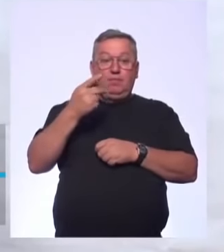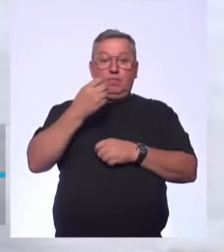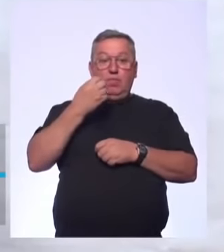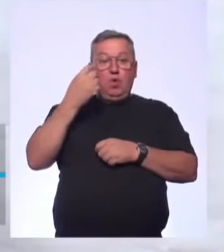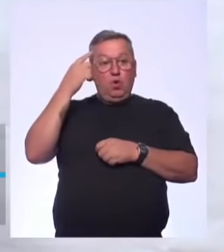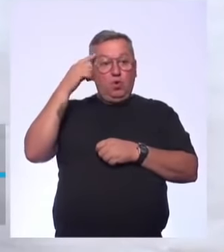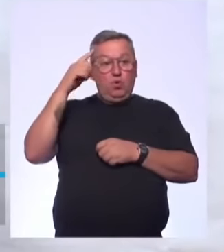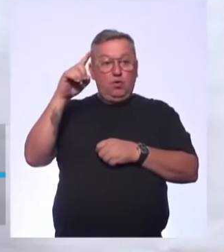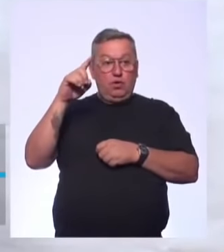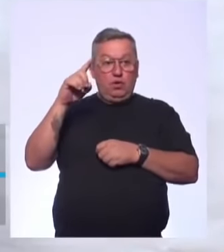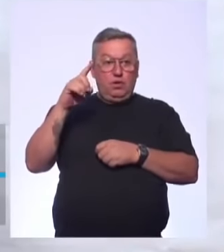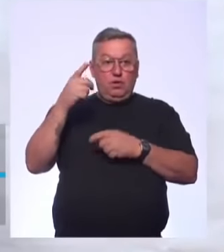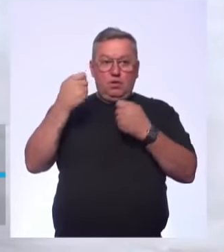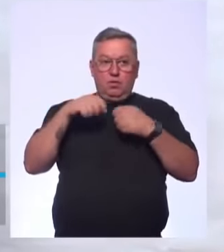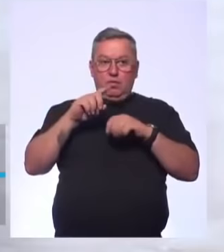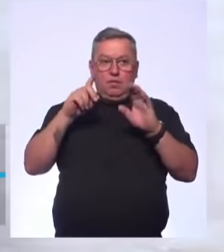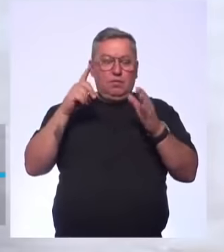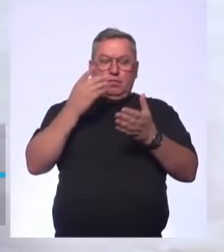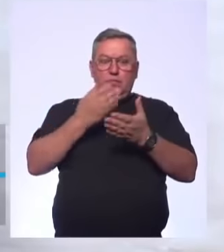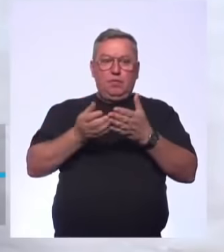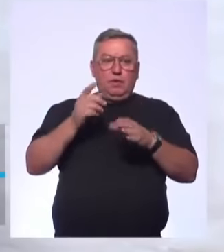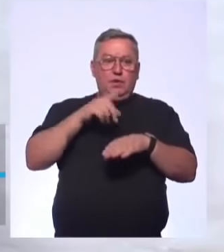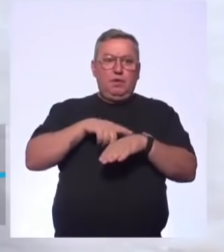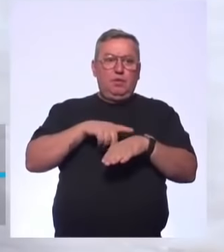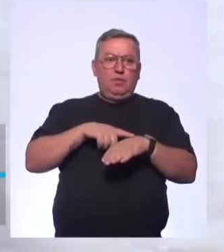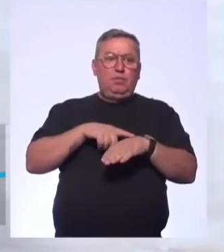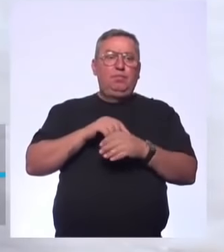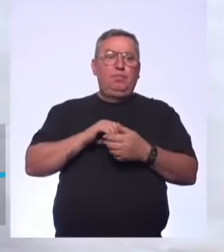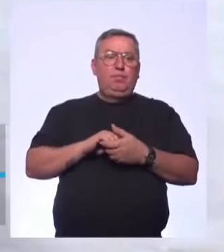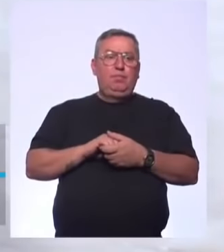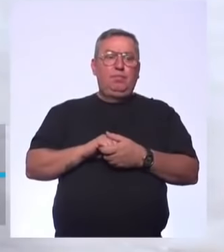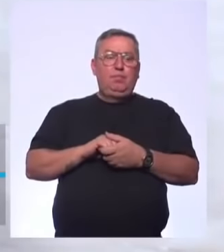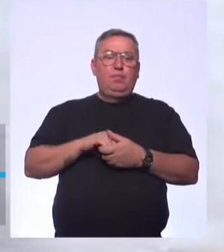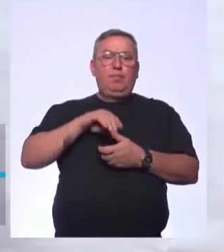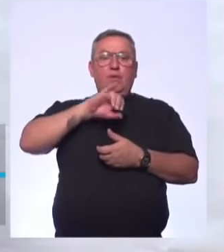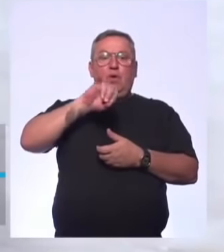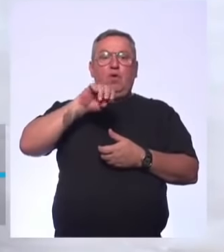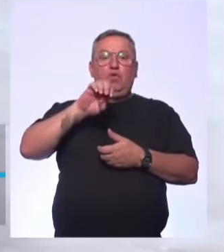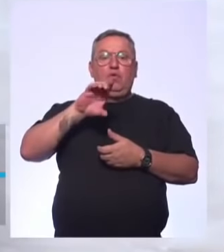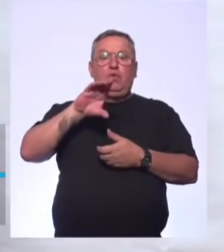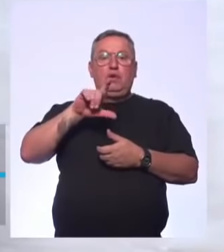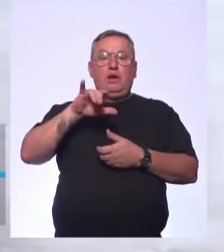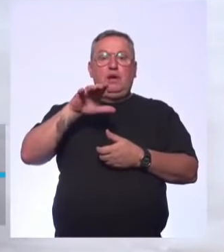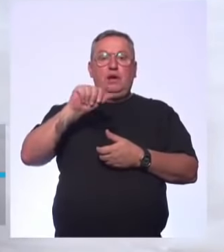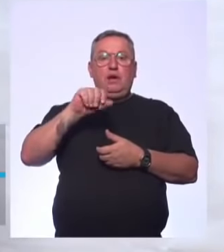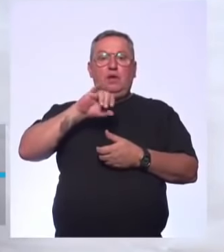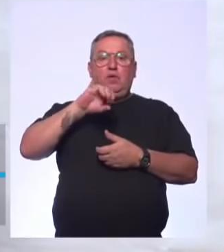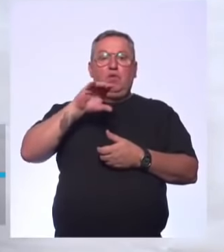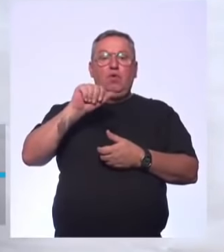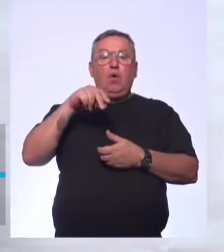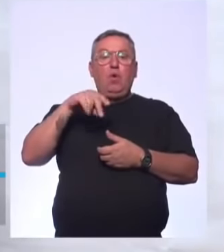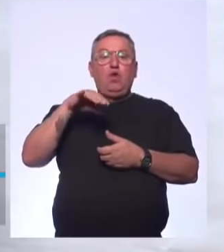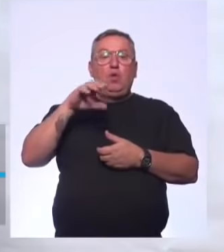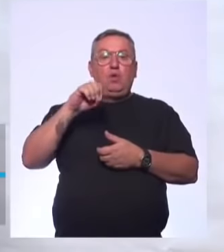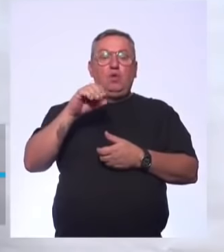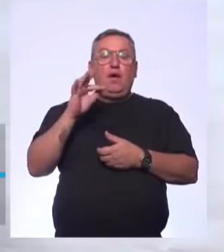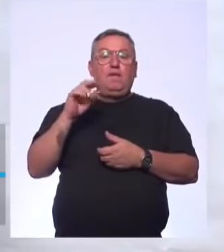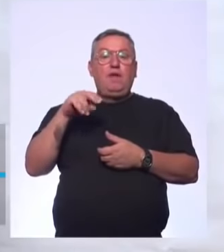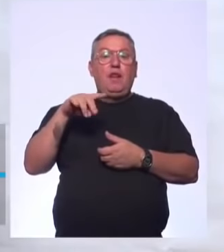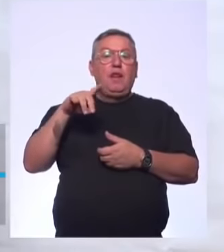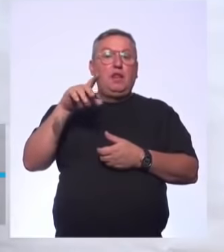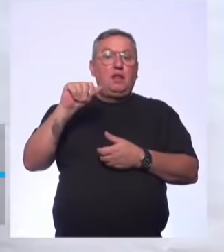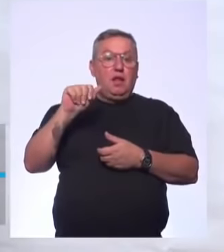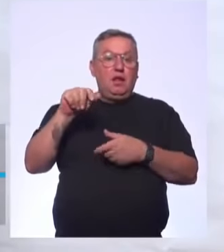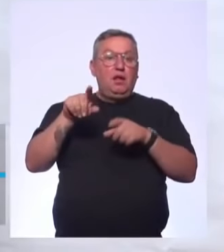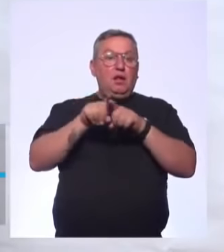bom dia, tá, gente? Para você não perder a interação. A Gilceleia, o João Antônio, o Marcos, a professora Fernanda.